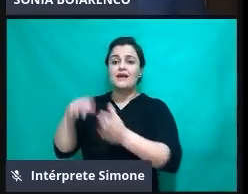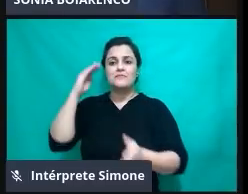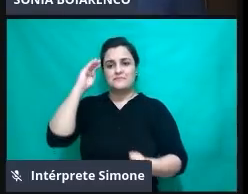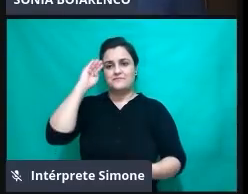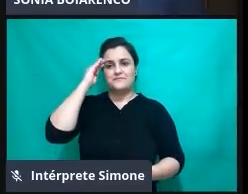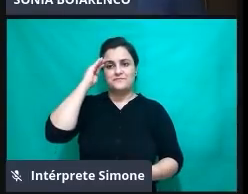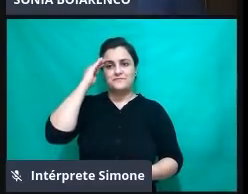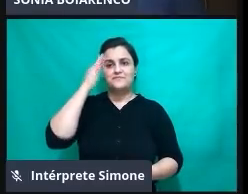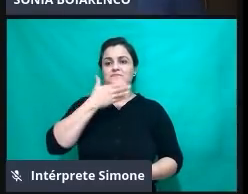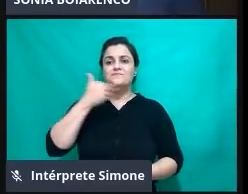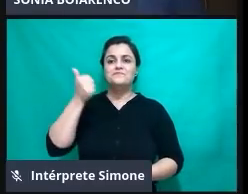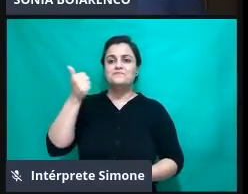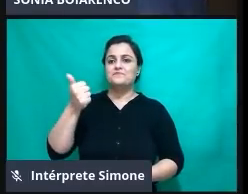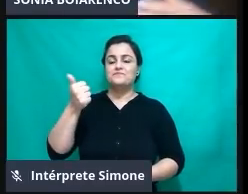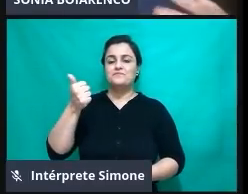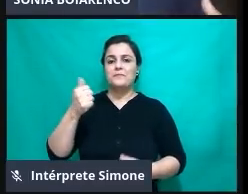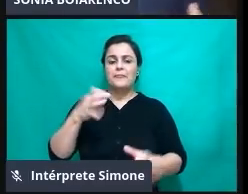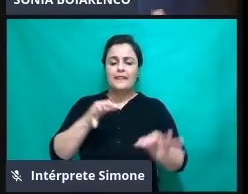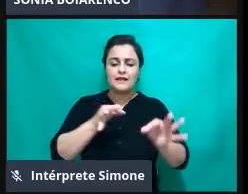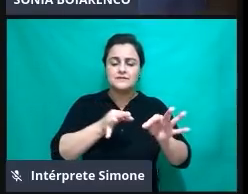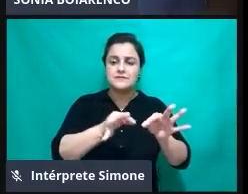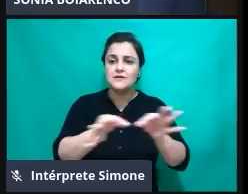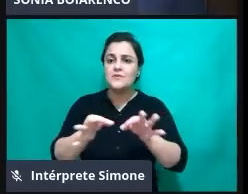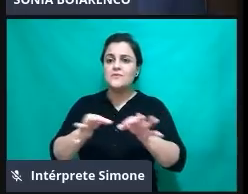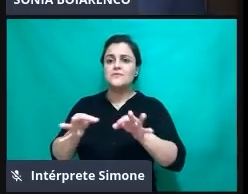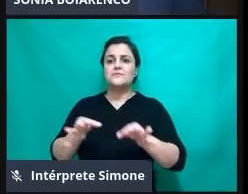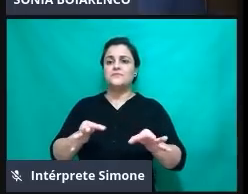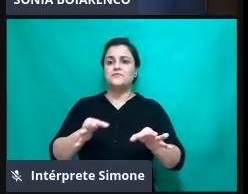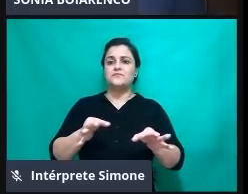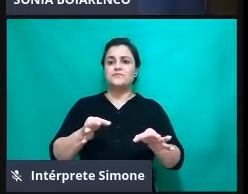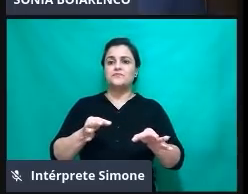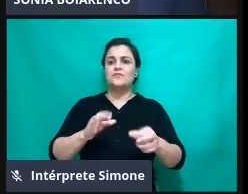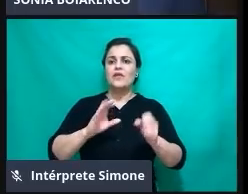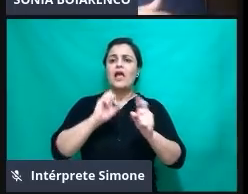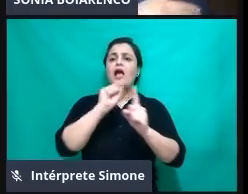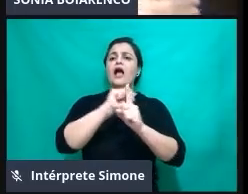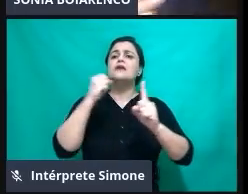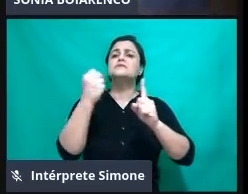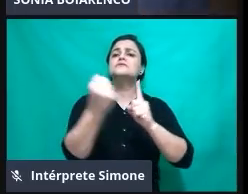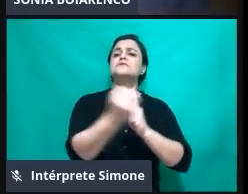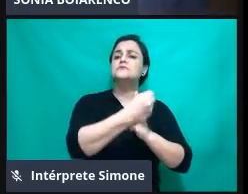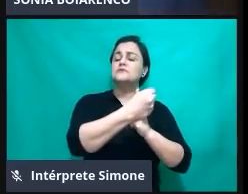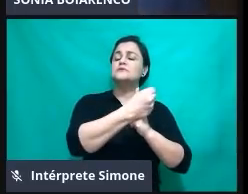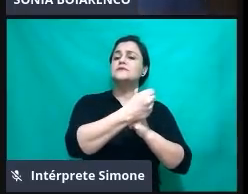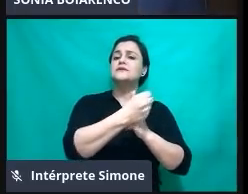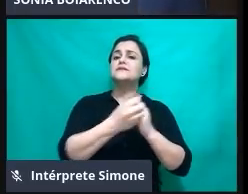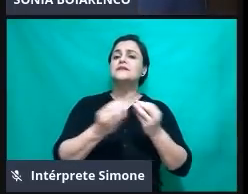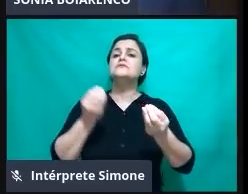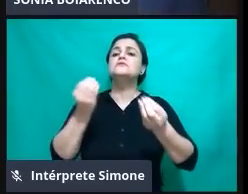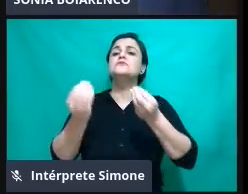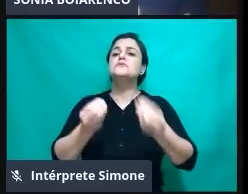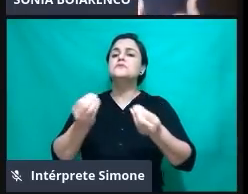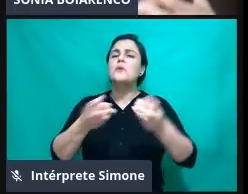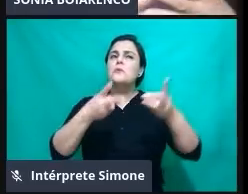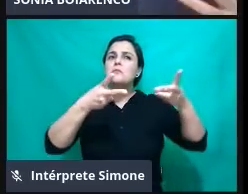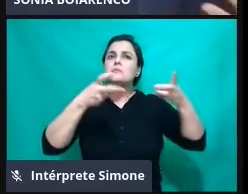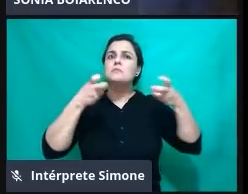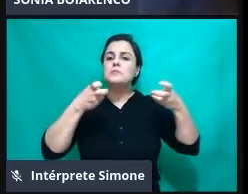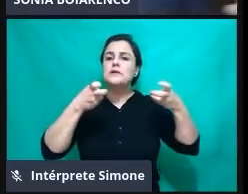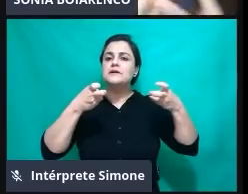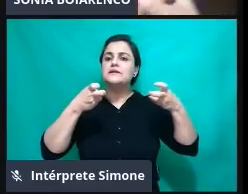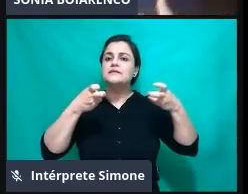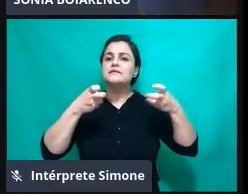a questão da ordem, né? Como é que a sociedade está vendo isso? Como que as regras, né? Como